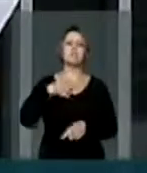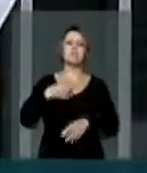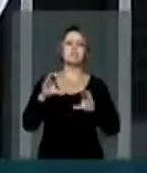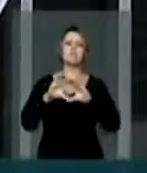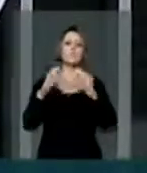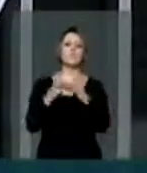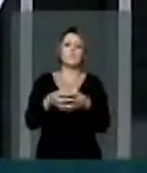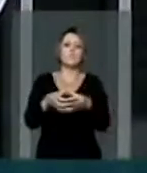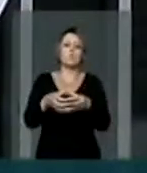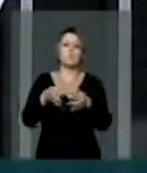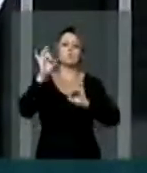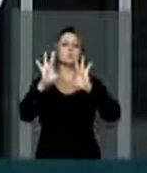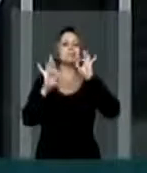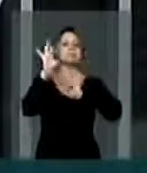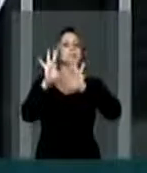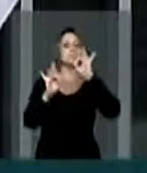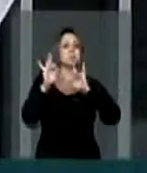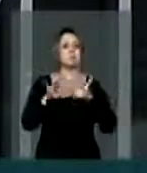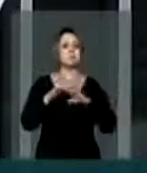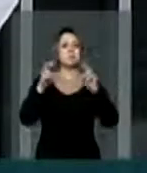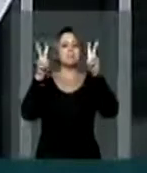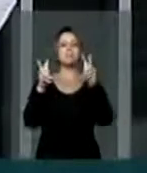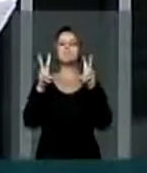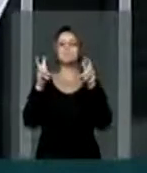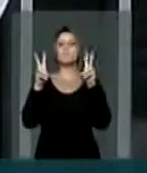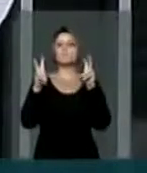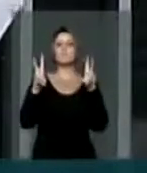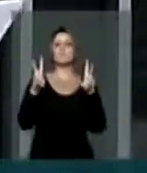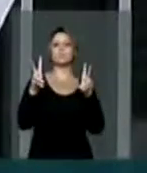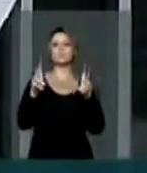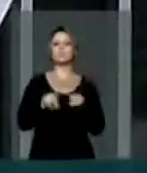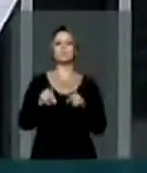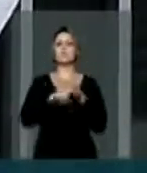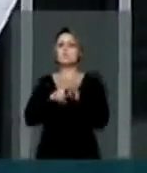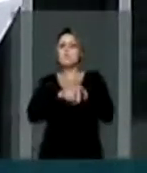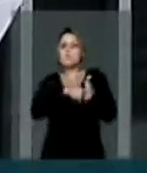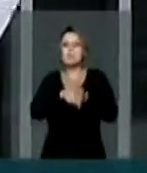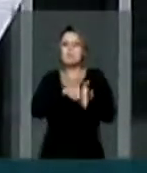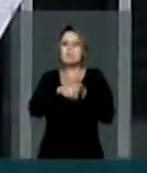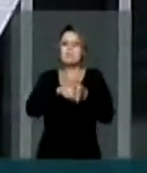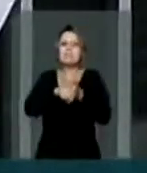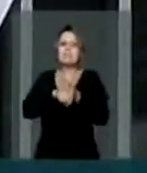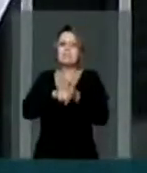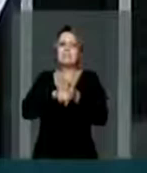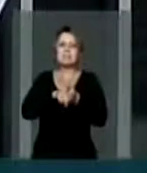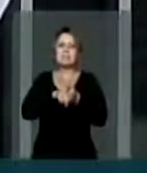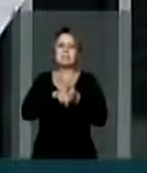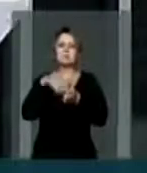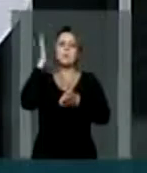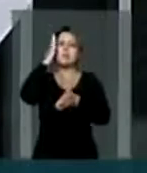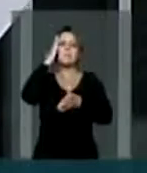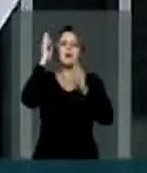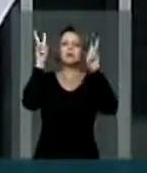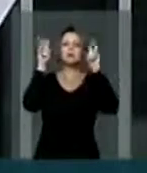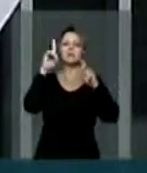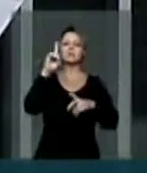comissão especial que trata de estudo sobre o Sistema Nacional de Política sobre Drogas,